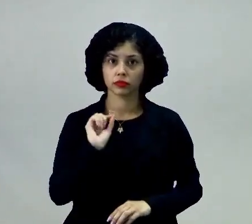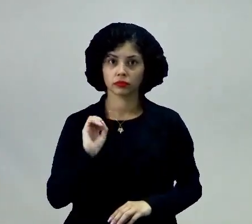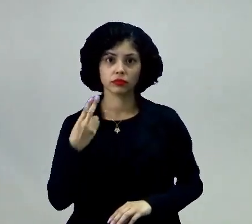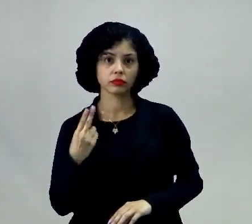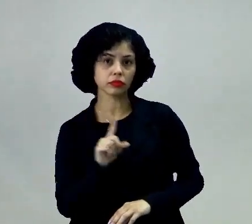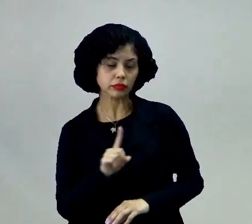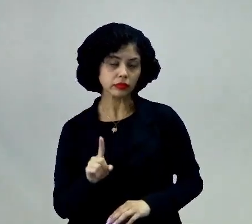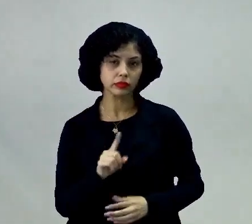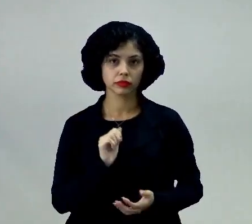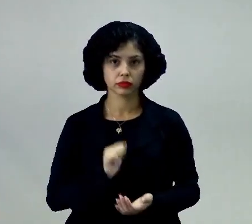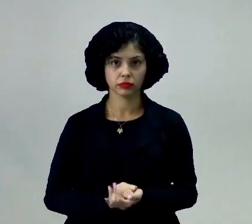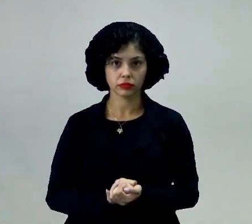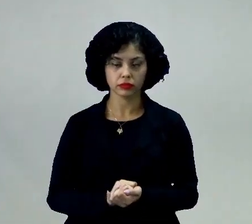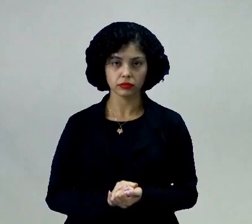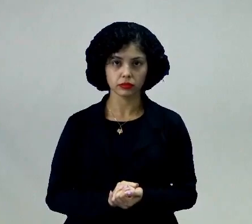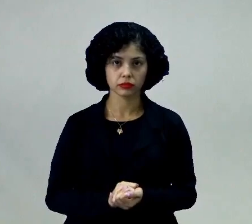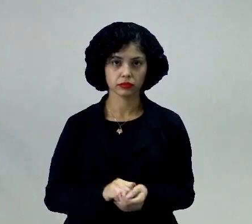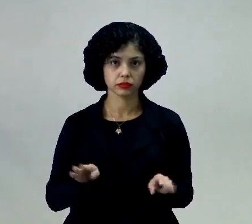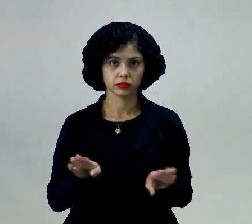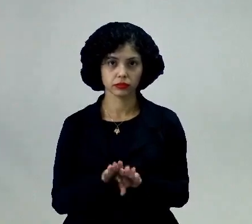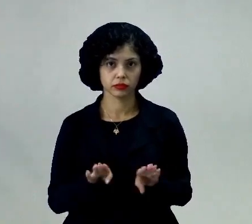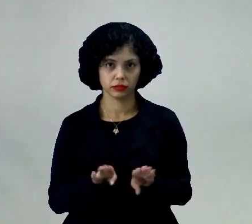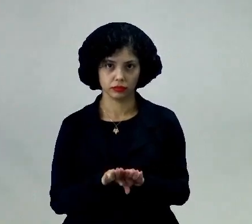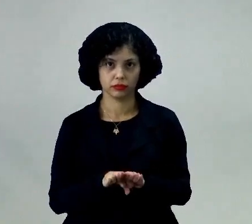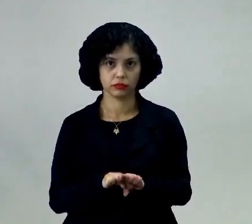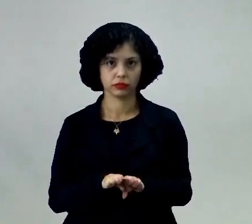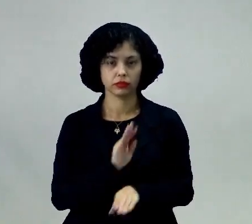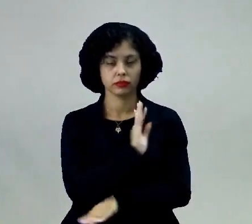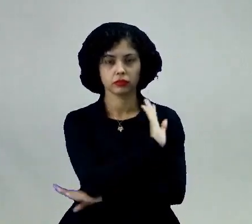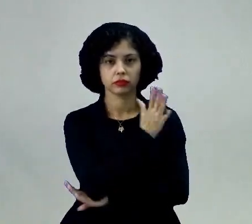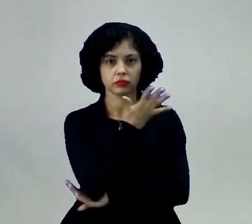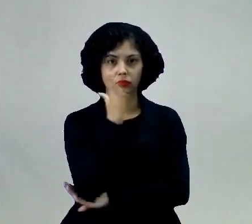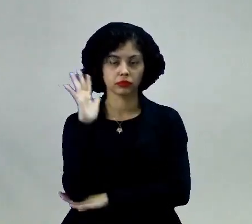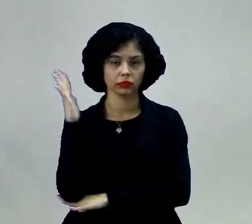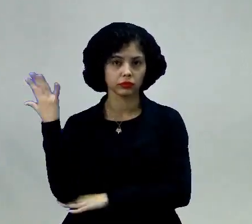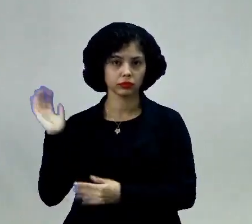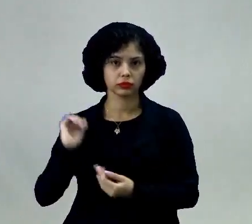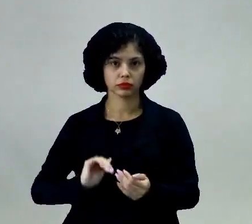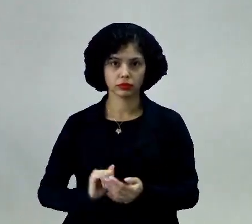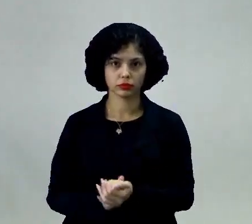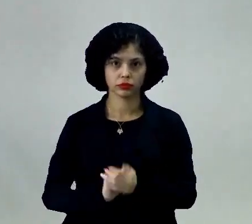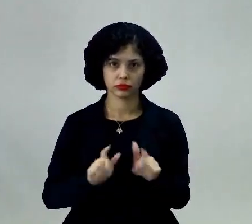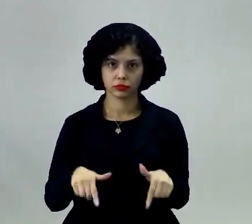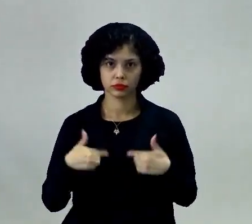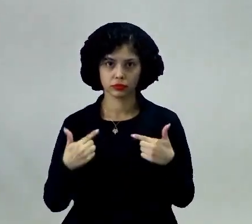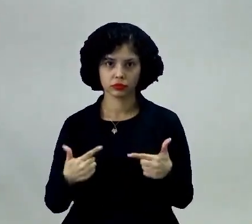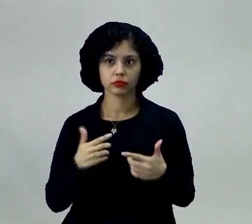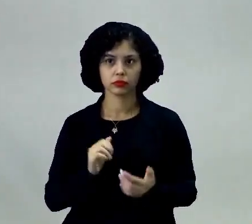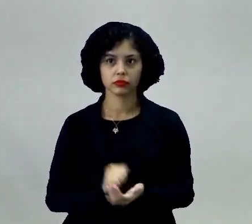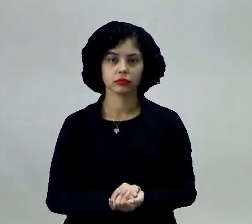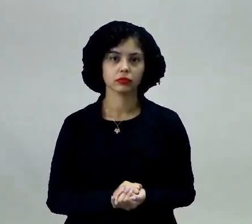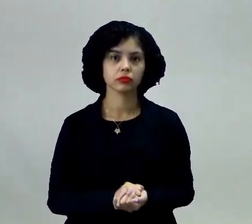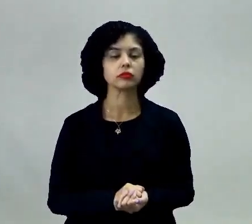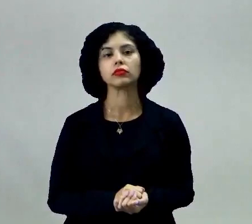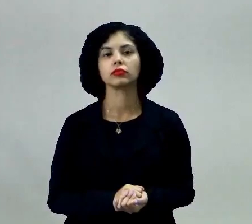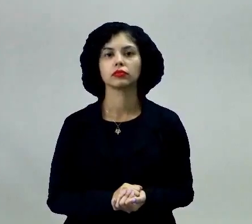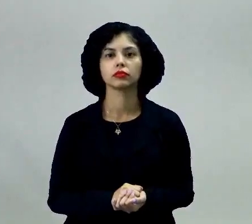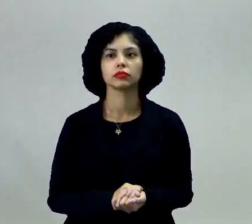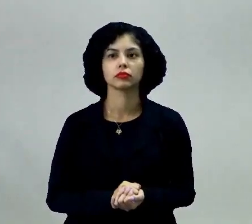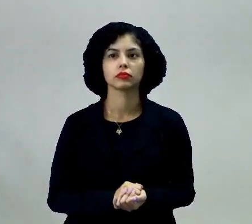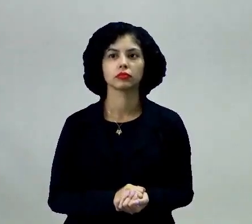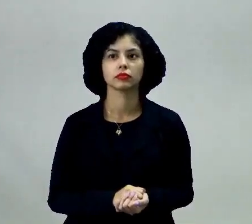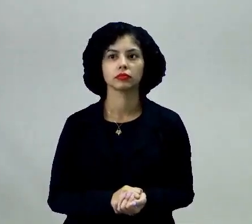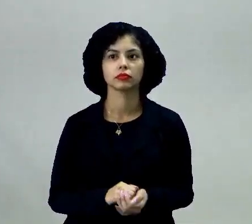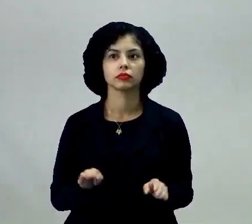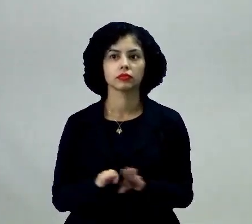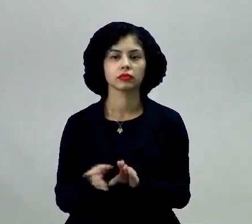quer não, a partir do momento em que o meio ambiente ele é impactado de uma maneira negativa, então